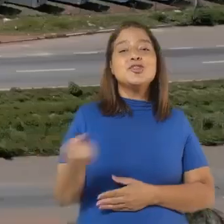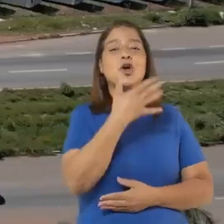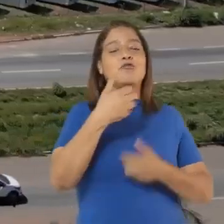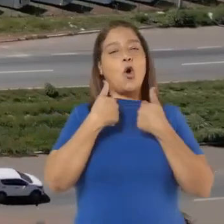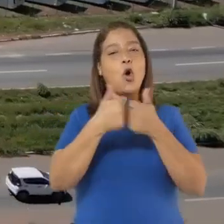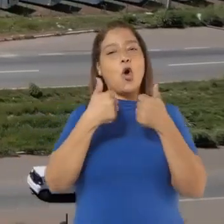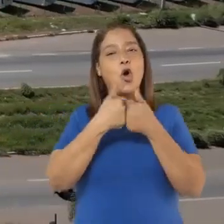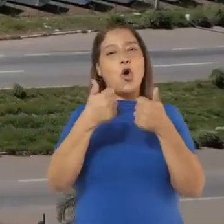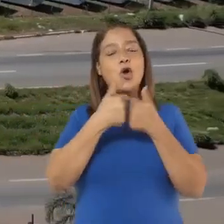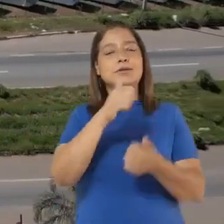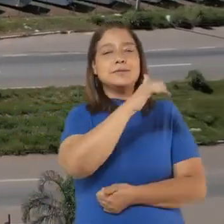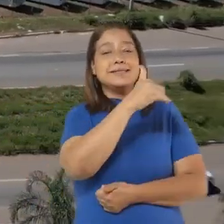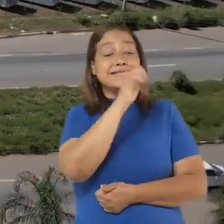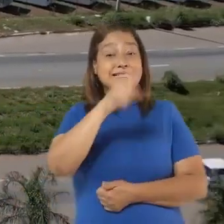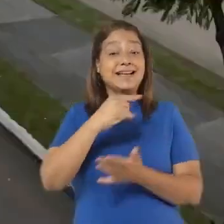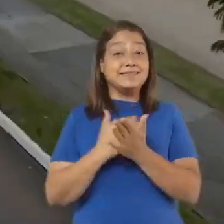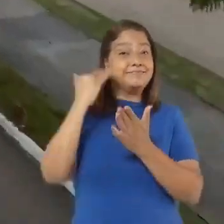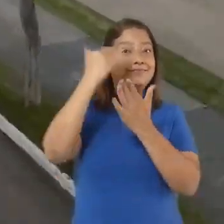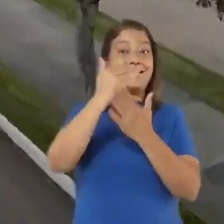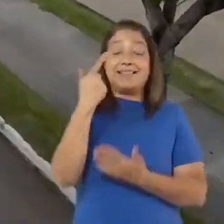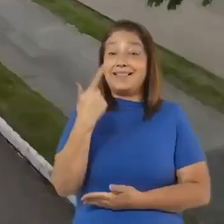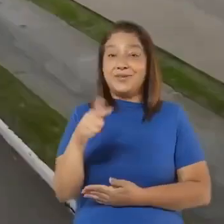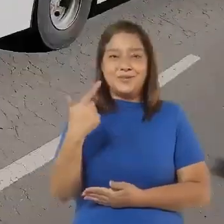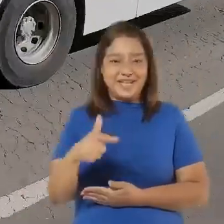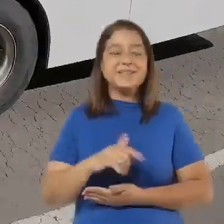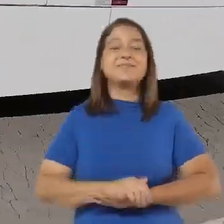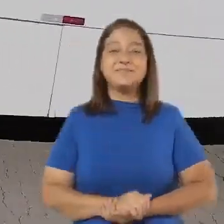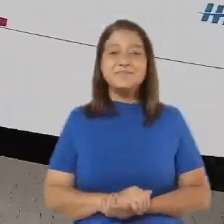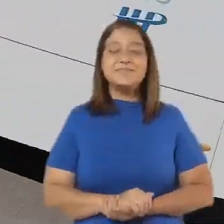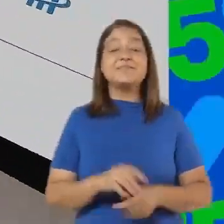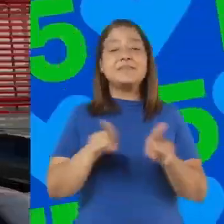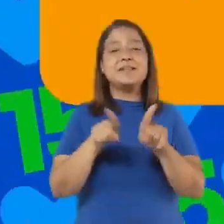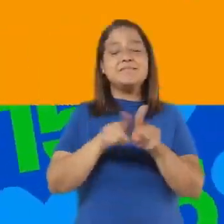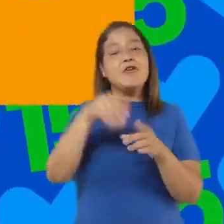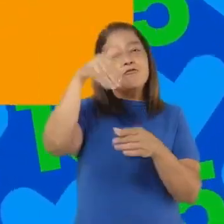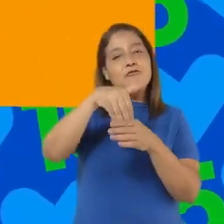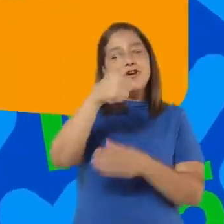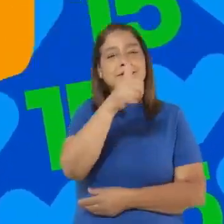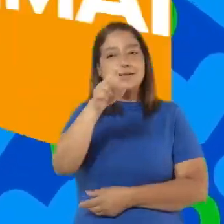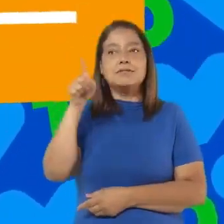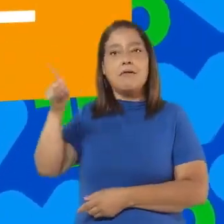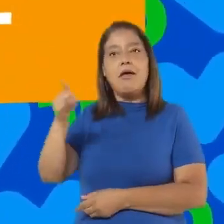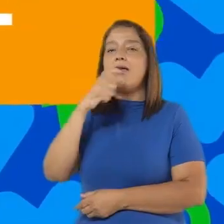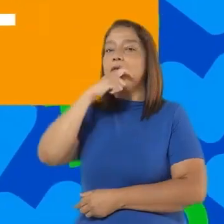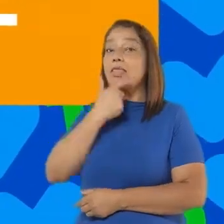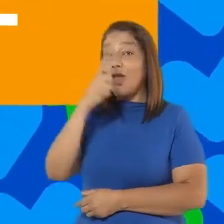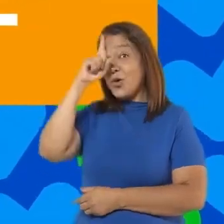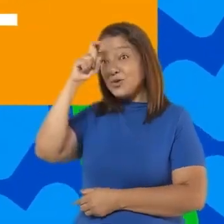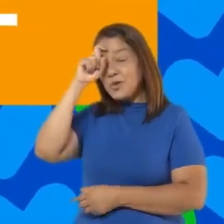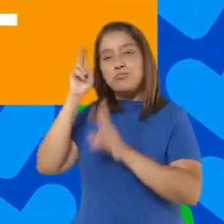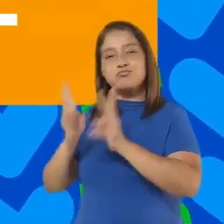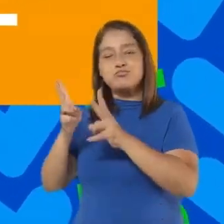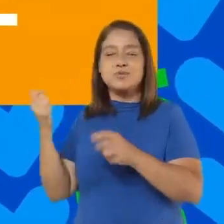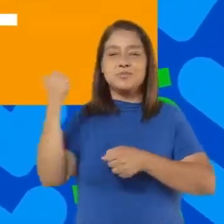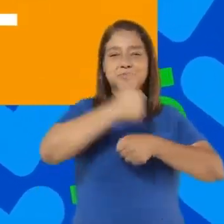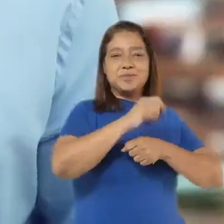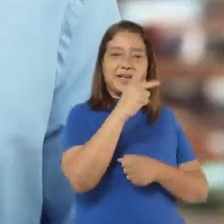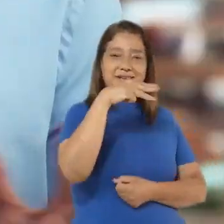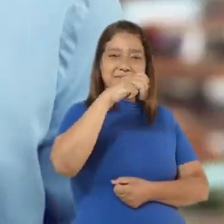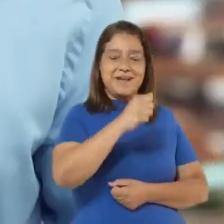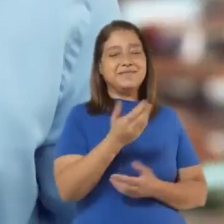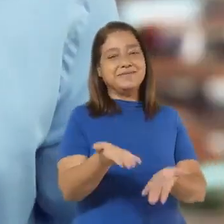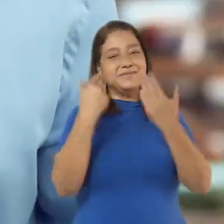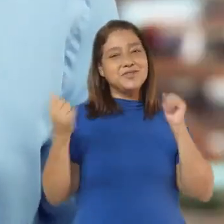15 pela renovação da frota de ônibus sem aumento na tarifa. Vota 15 pro Einstein continuar no